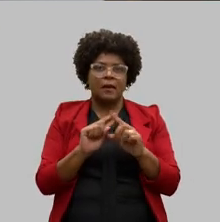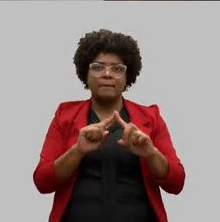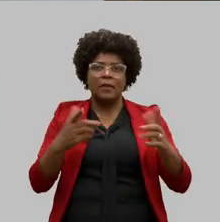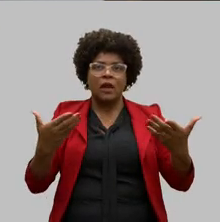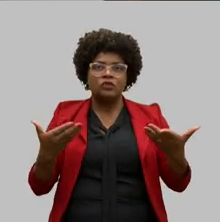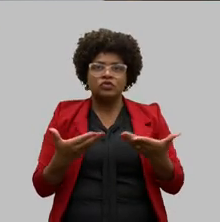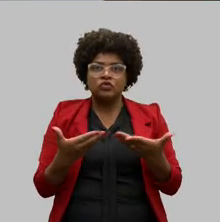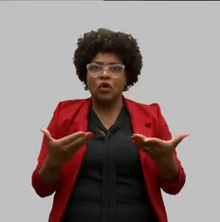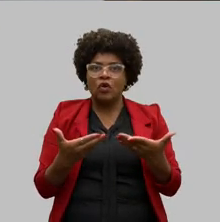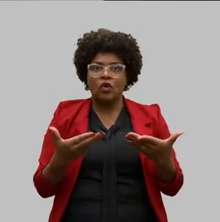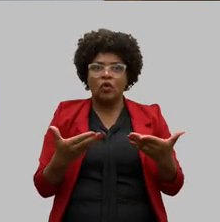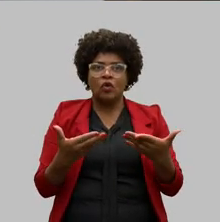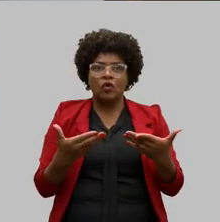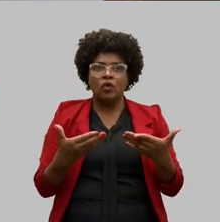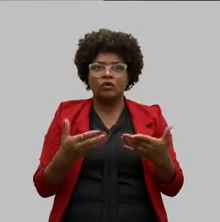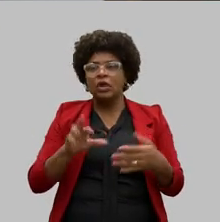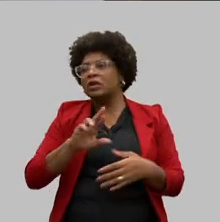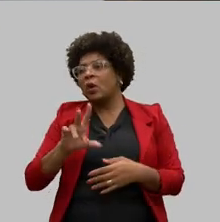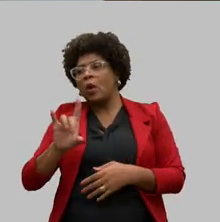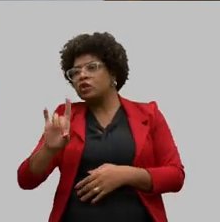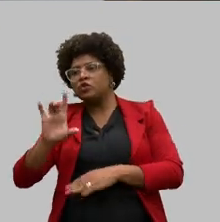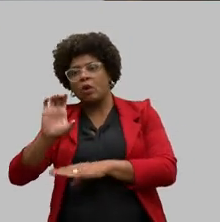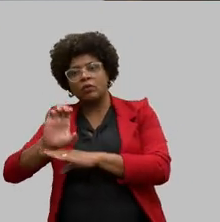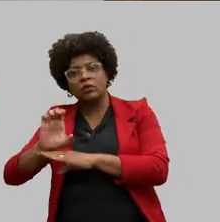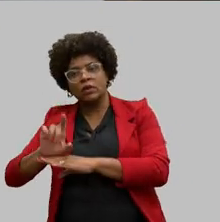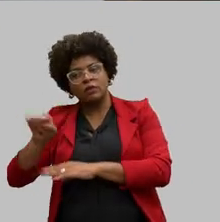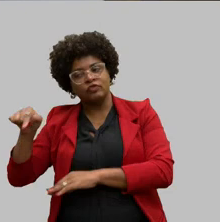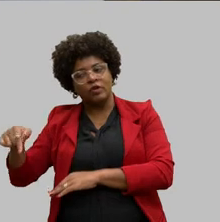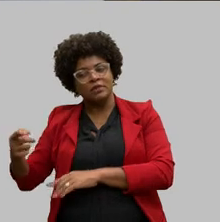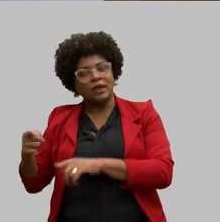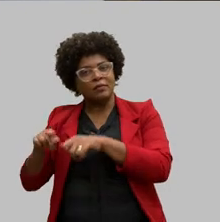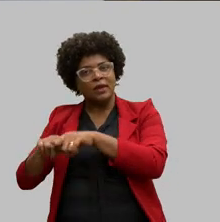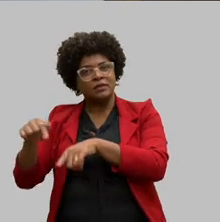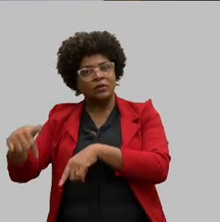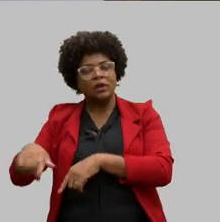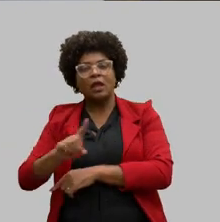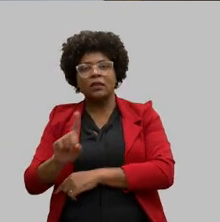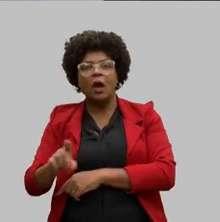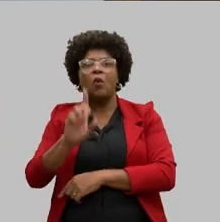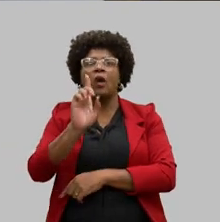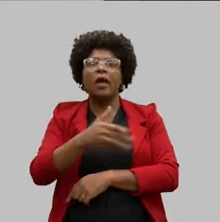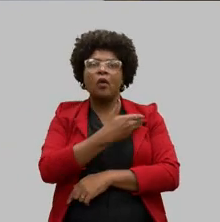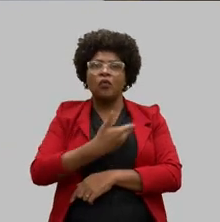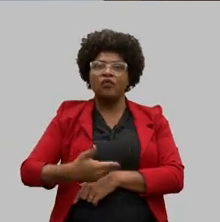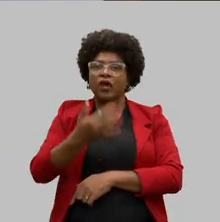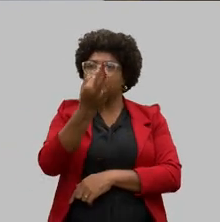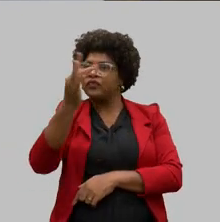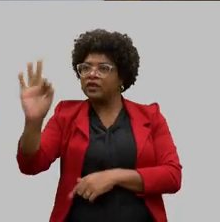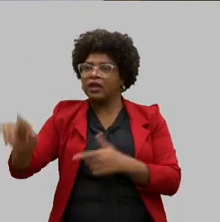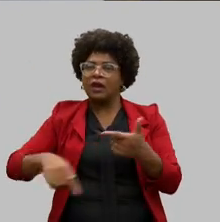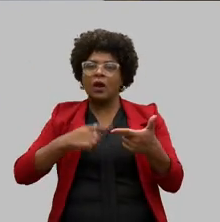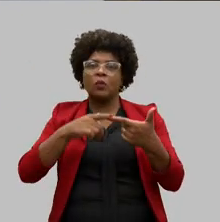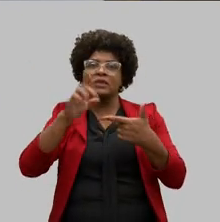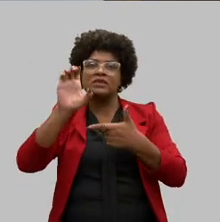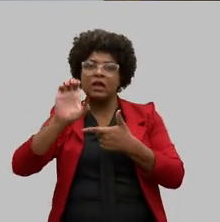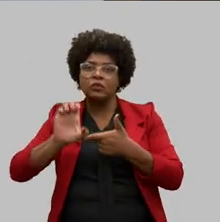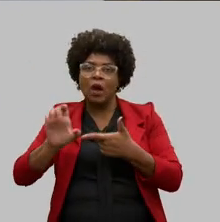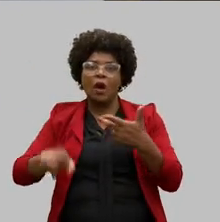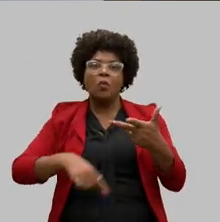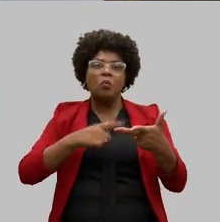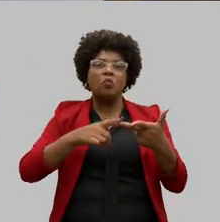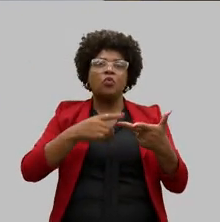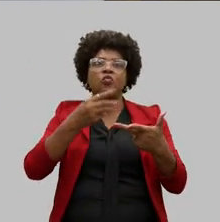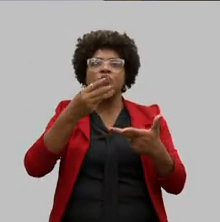estado não tô falando só do meu companheiro aqui não falando governo federal governo estadual governos municipais a